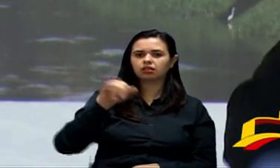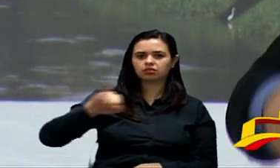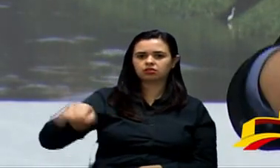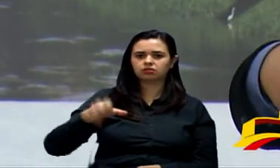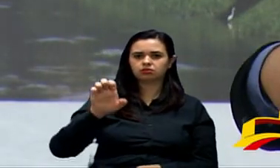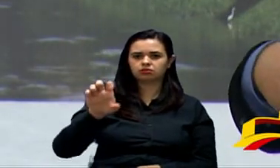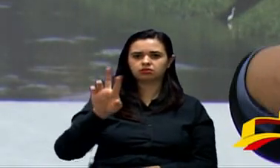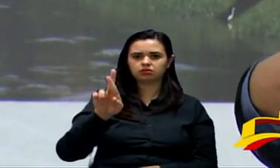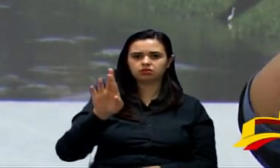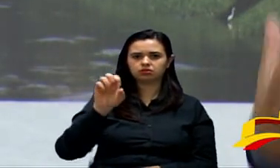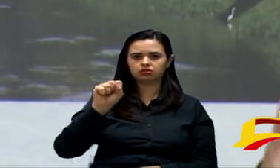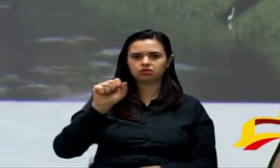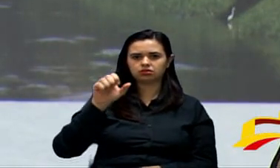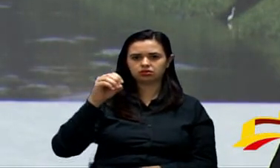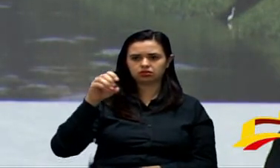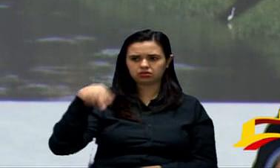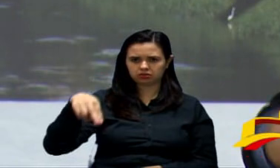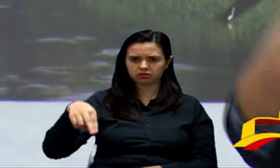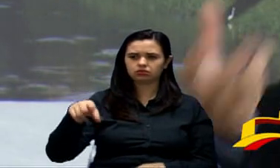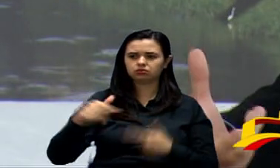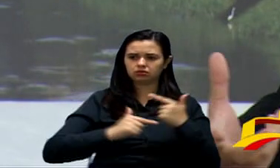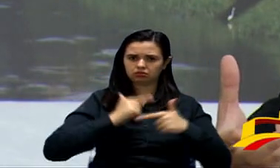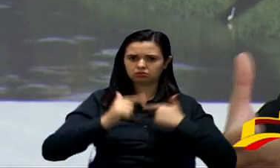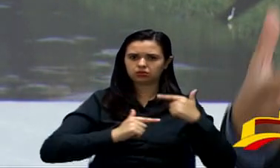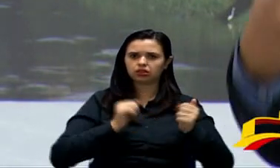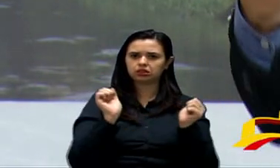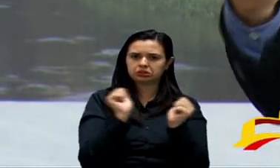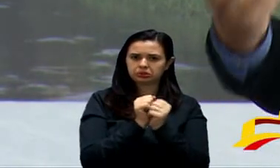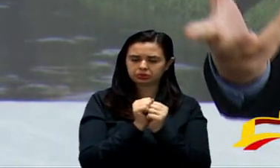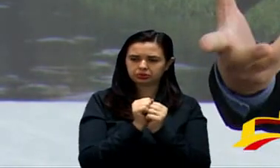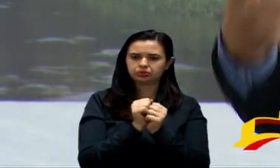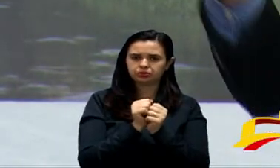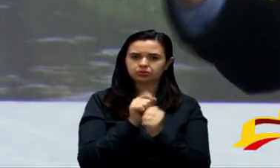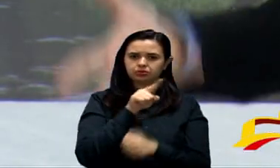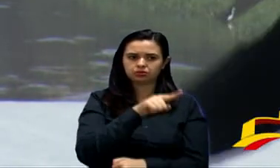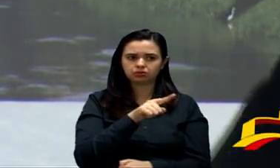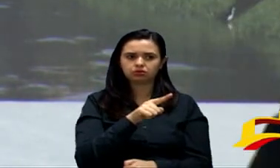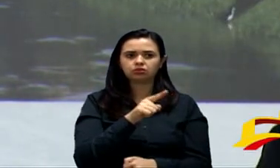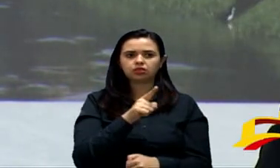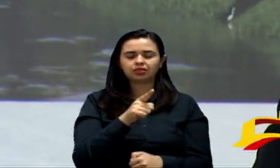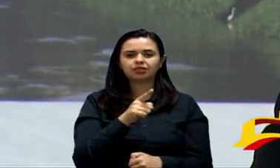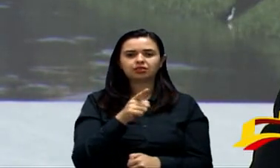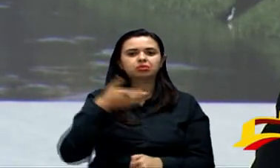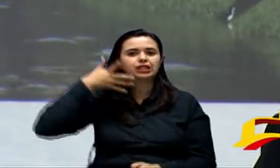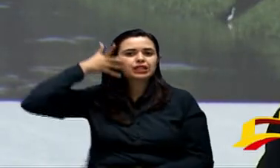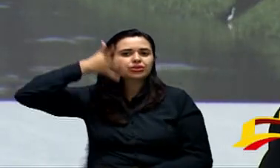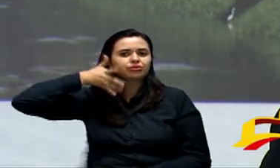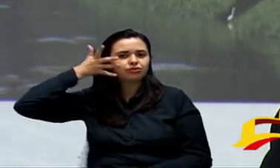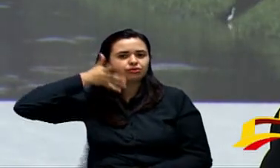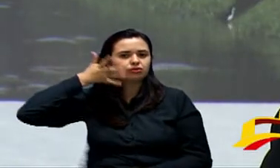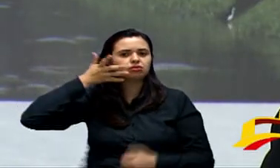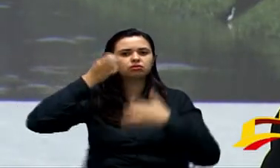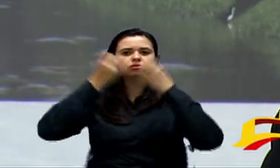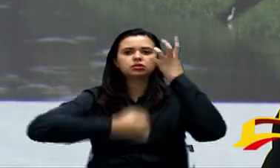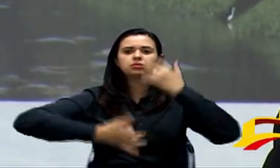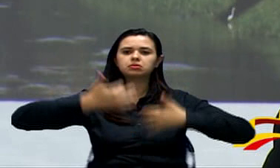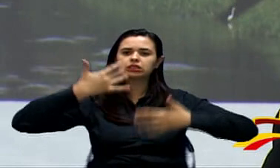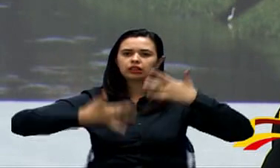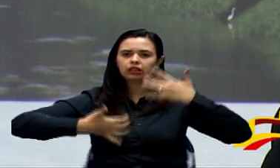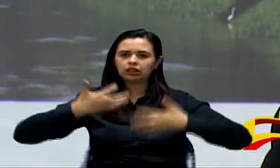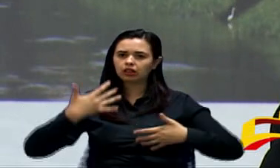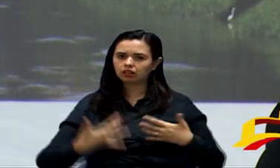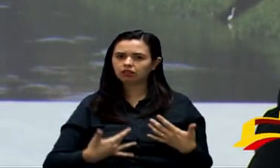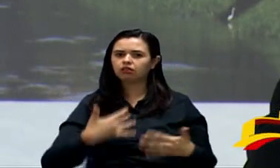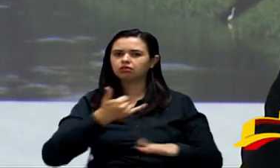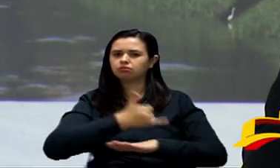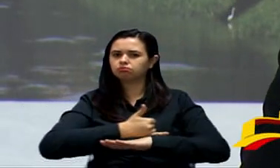de um convênio que ele tem para poder fazer palestra em escolas, em instituições,